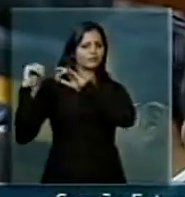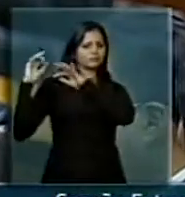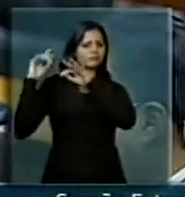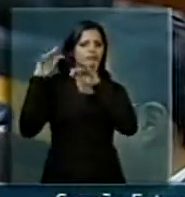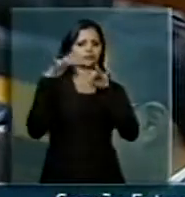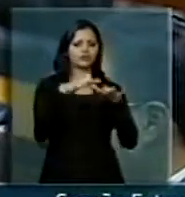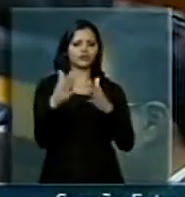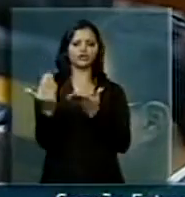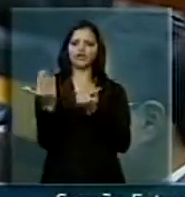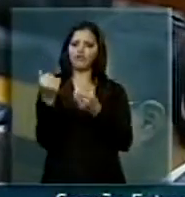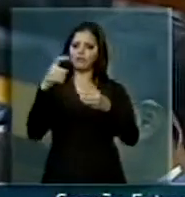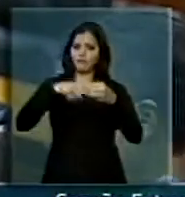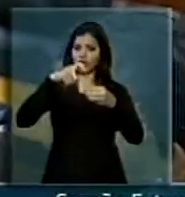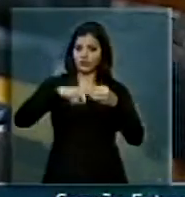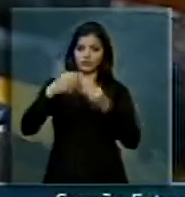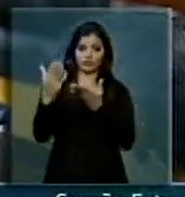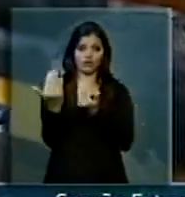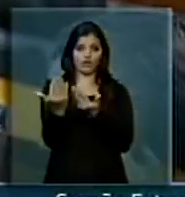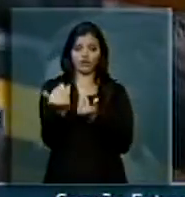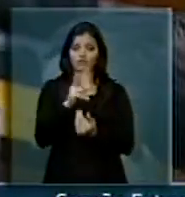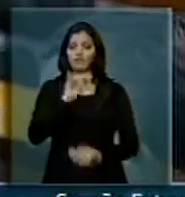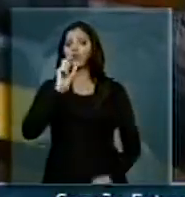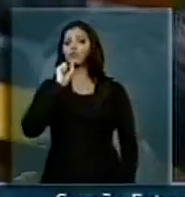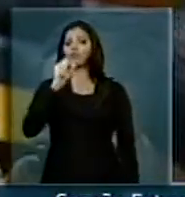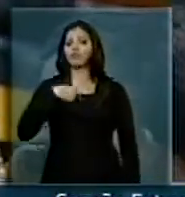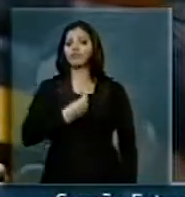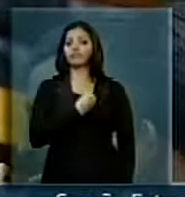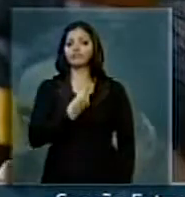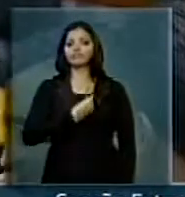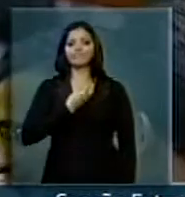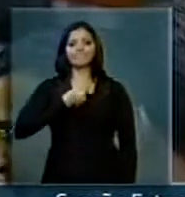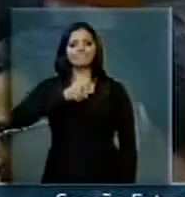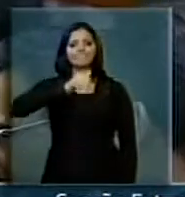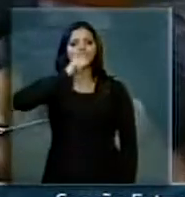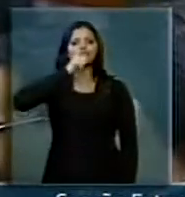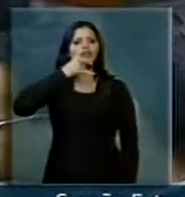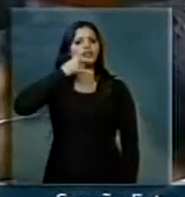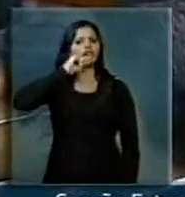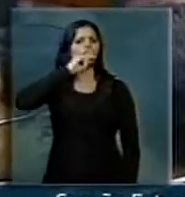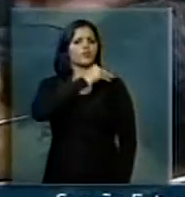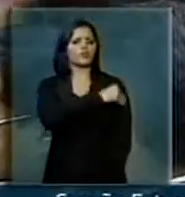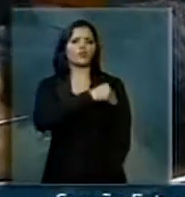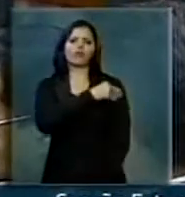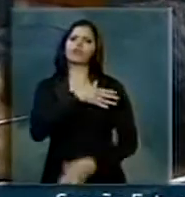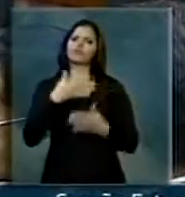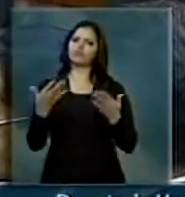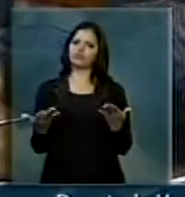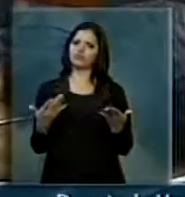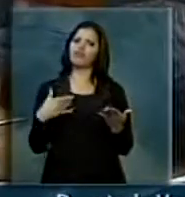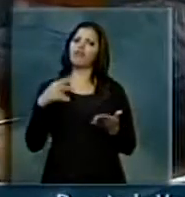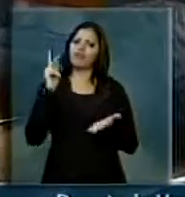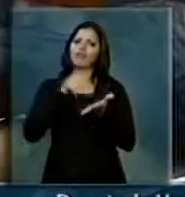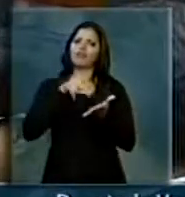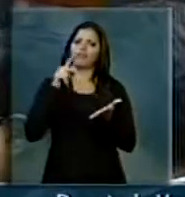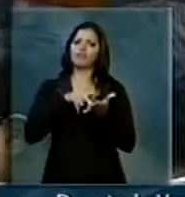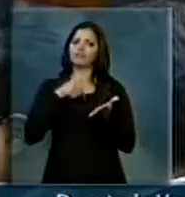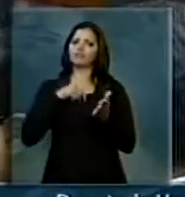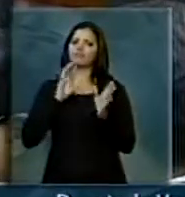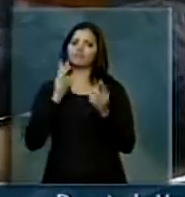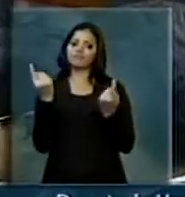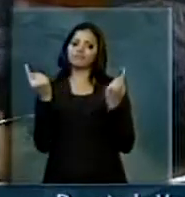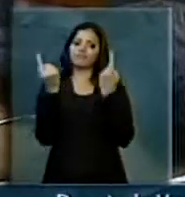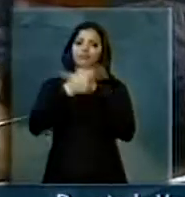um patrocínio com jovens, através da presença da bebida alcoólica. Isso é realmente algo que vai na